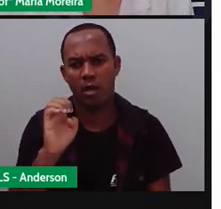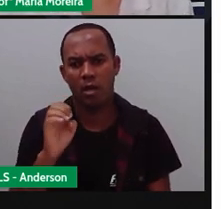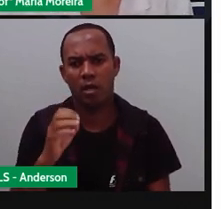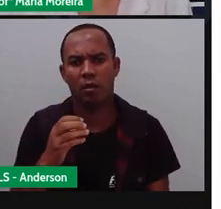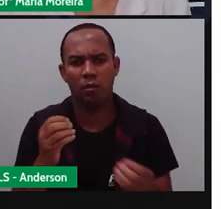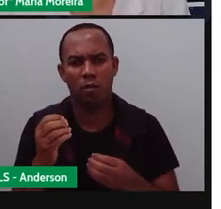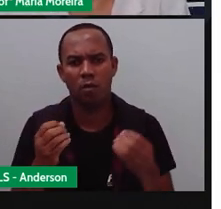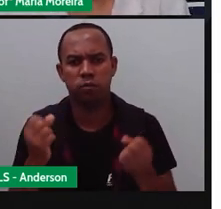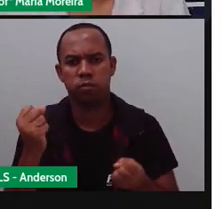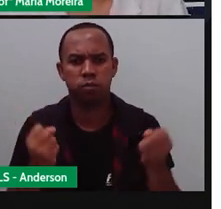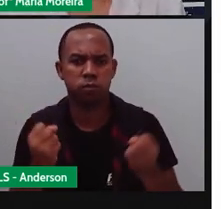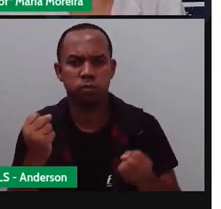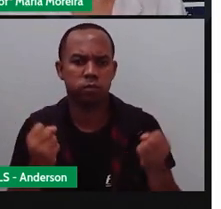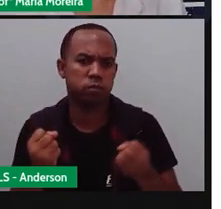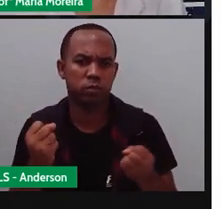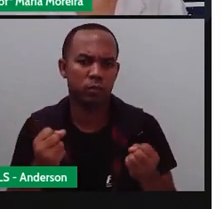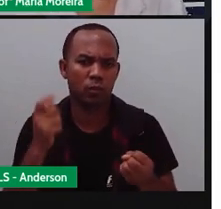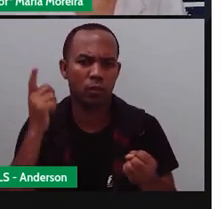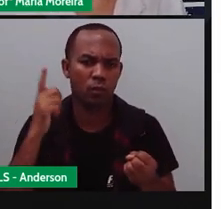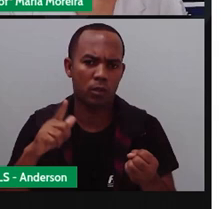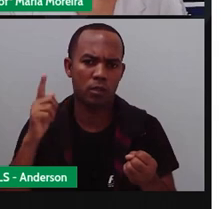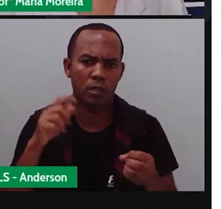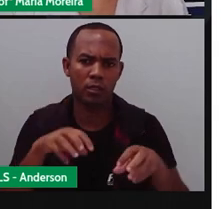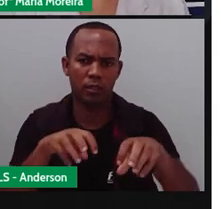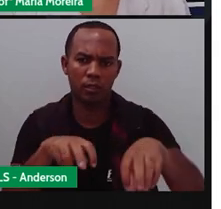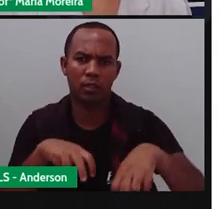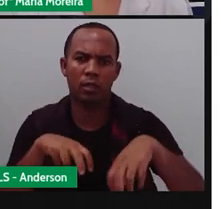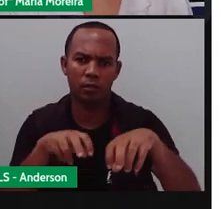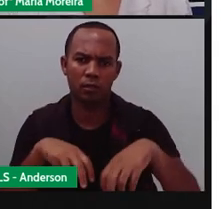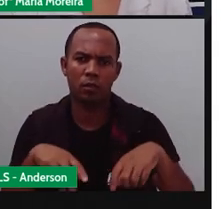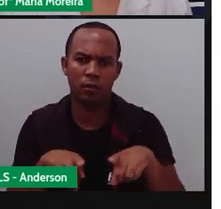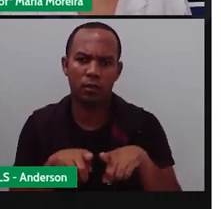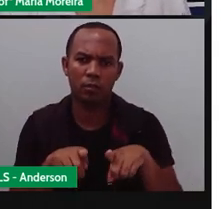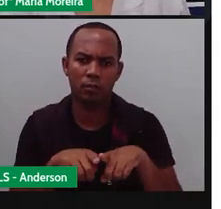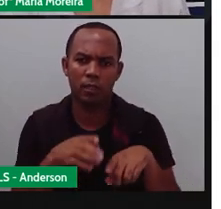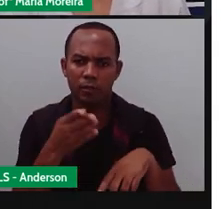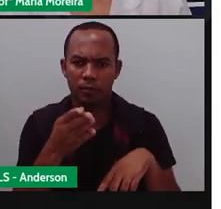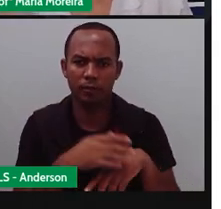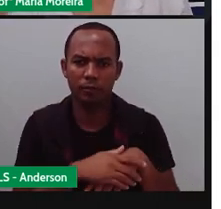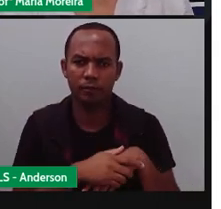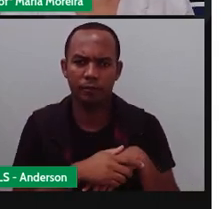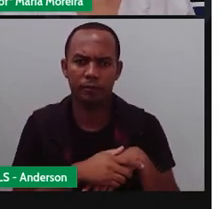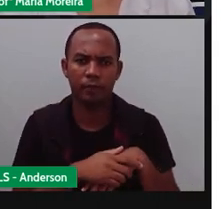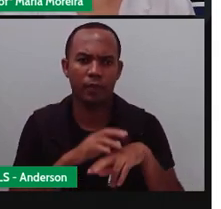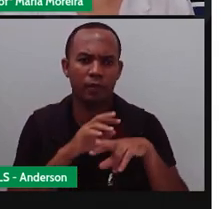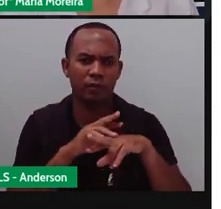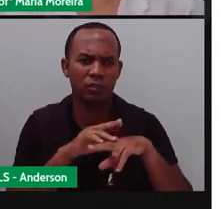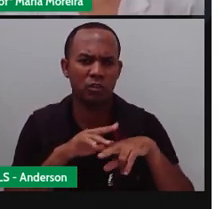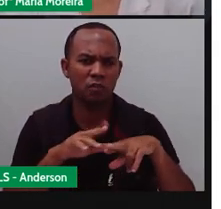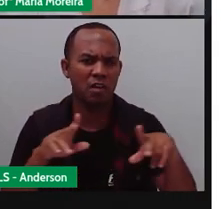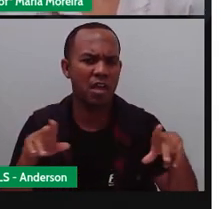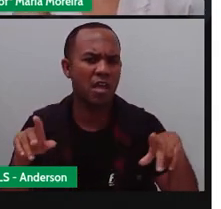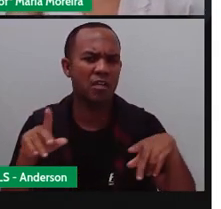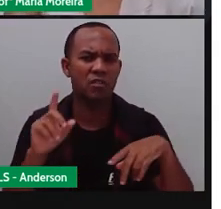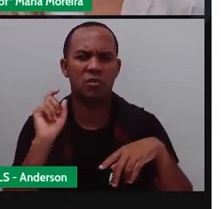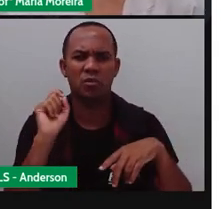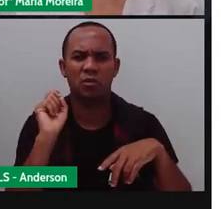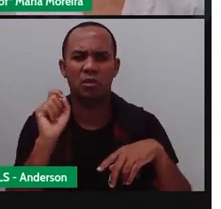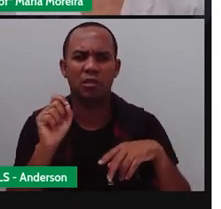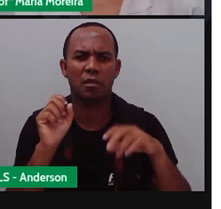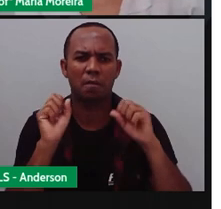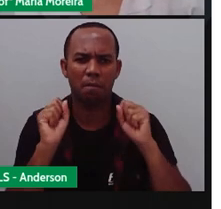pilotagem no caso andar em um trator E aí no caso vários né produtores